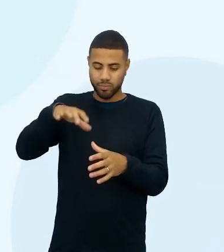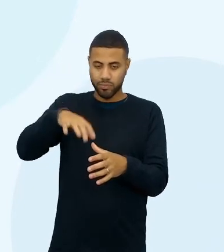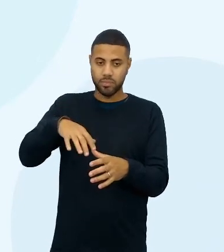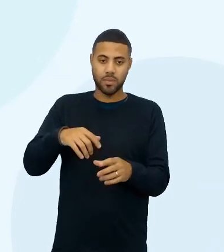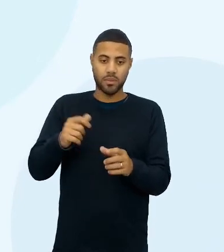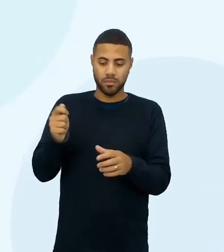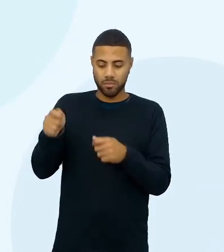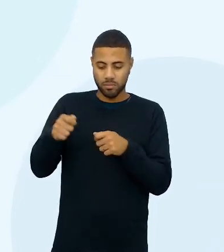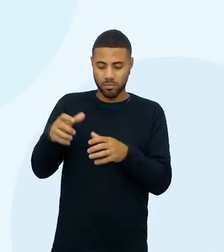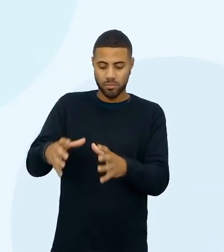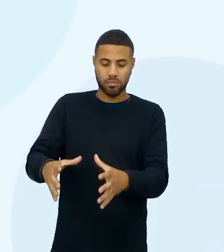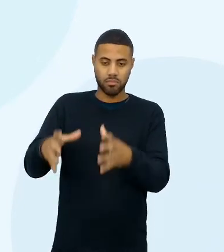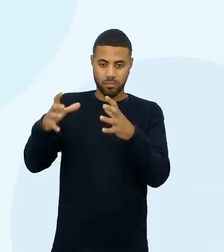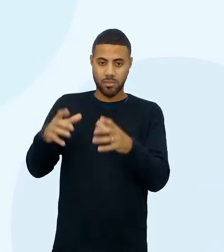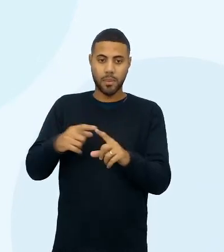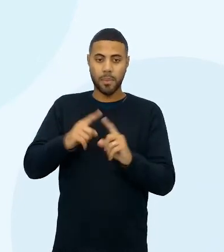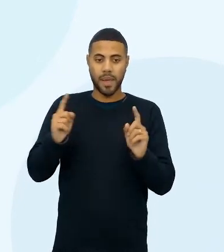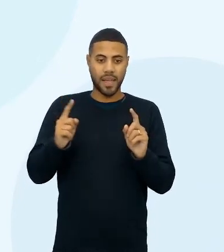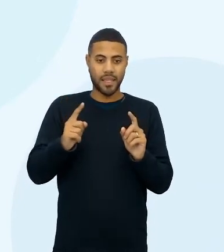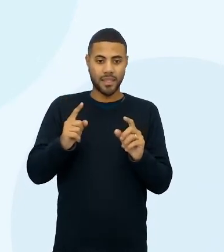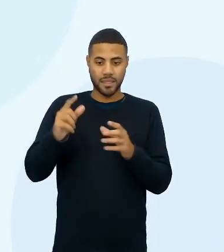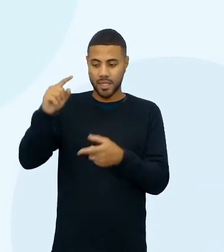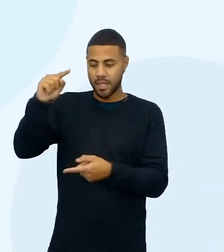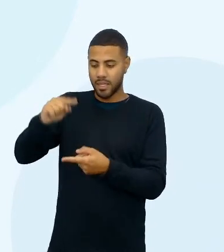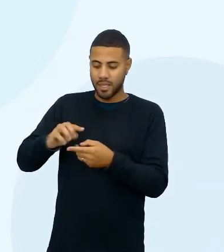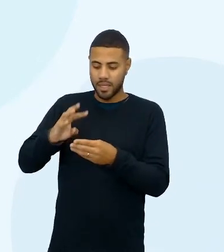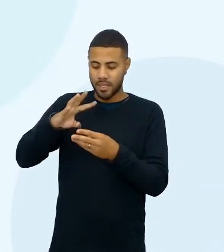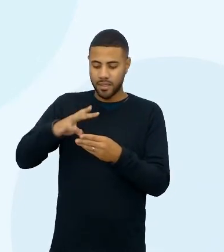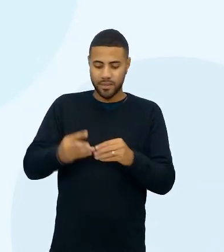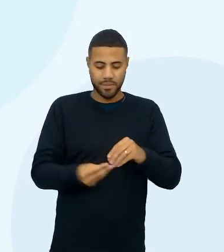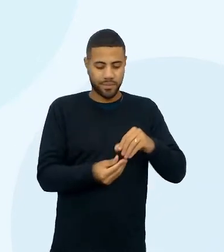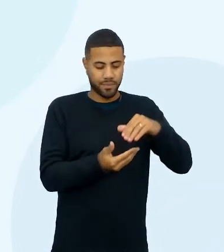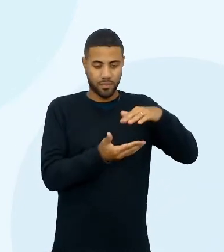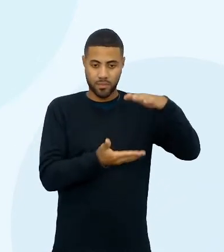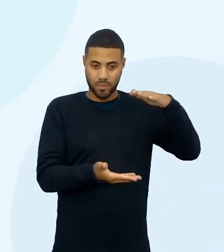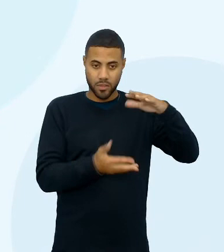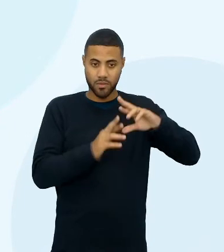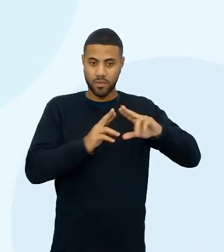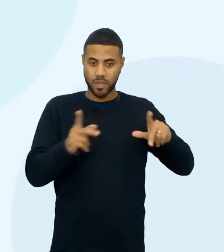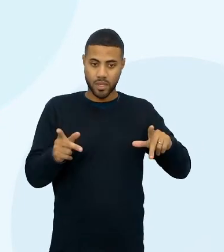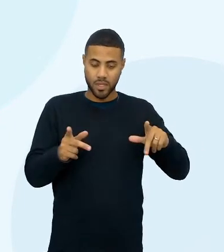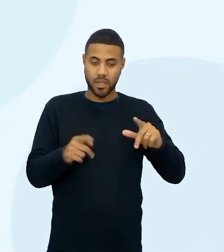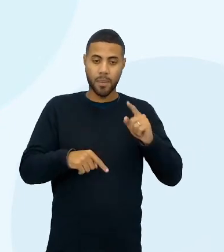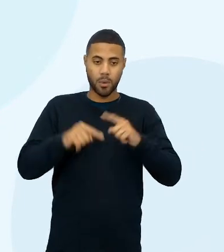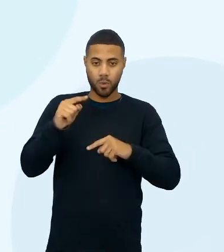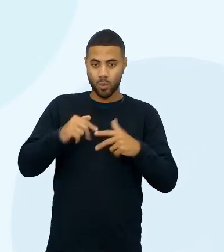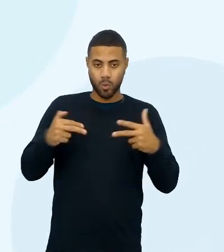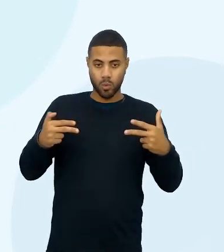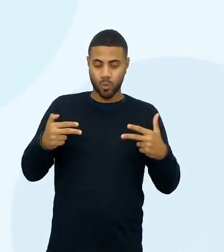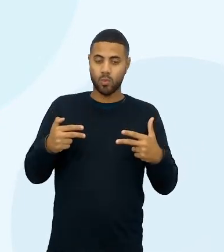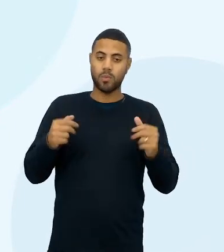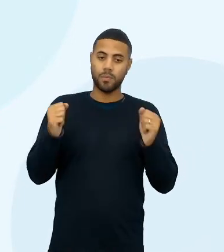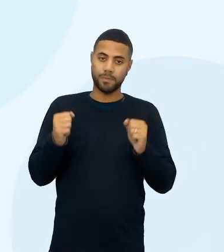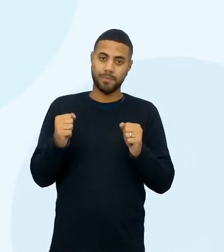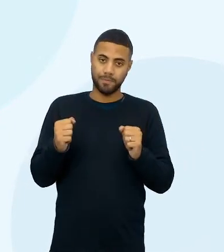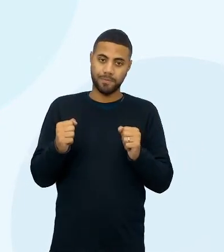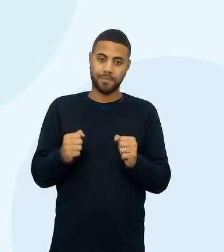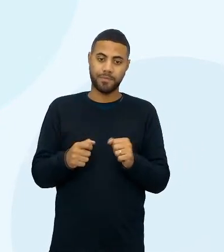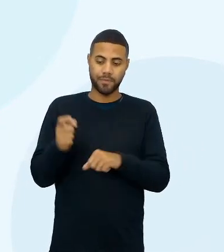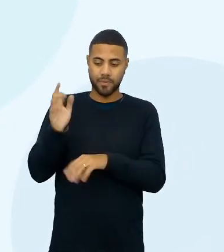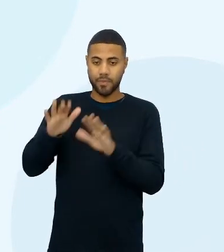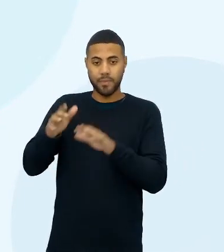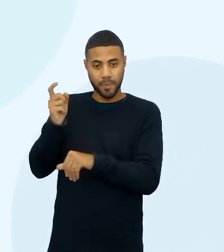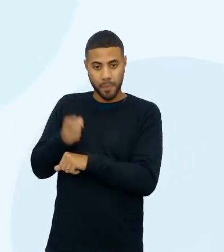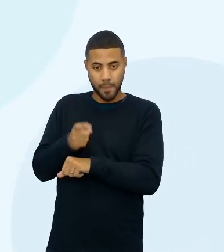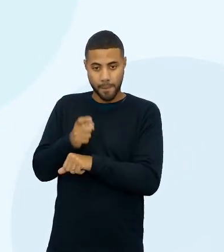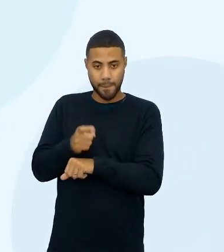um processo de transformação, tá? Ou seja, o que diz a lei? Processo de transformação dos resíduos